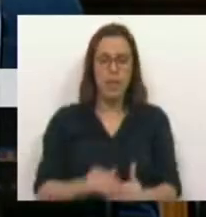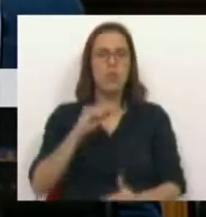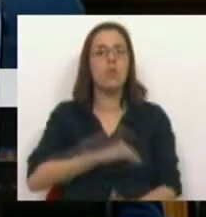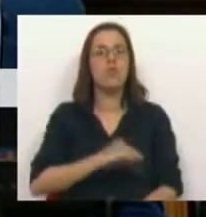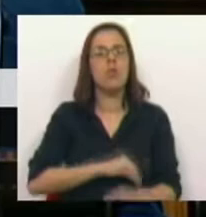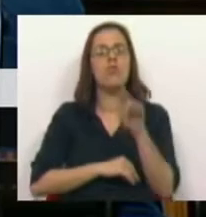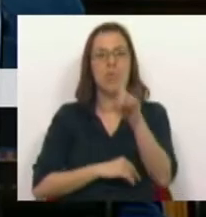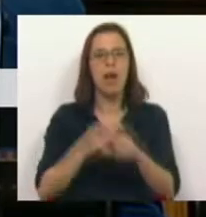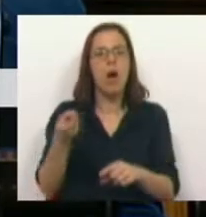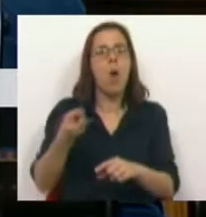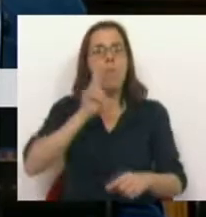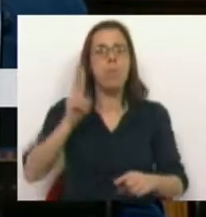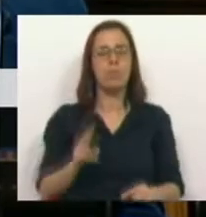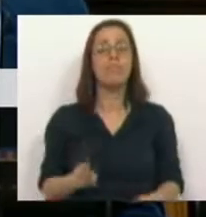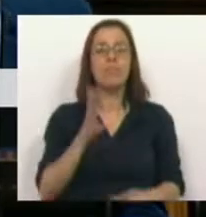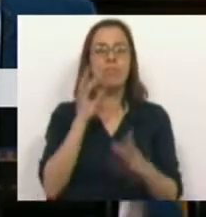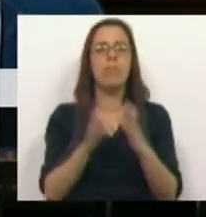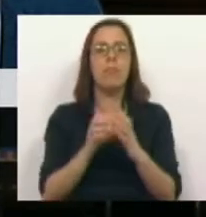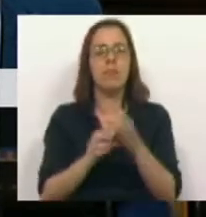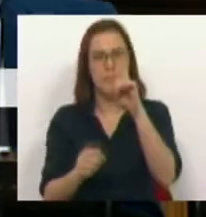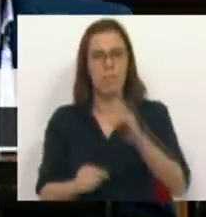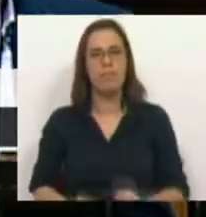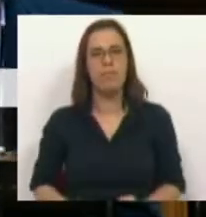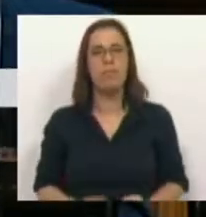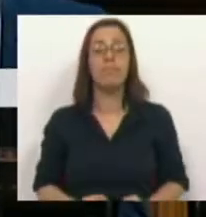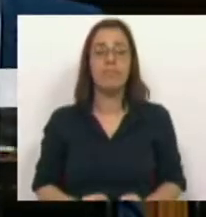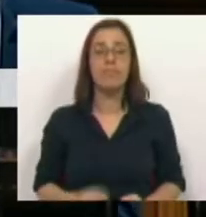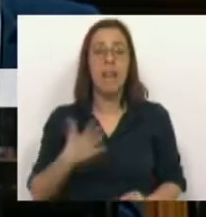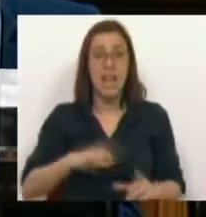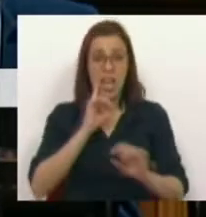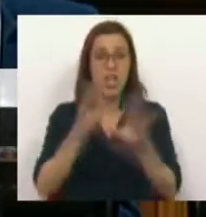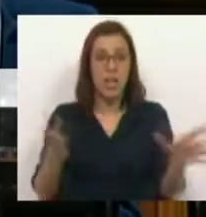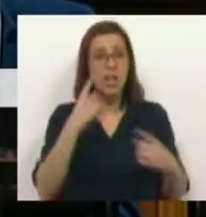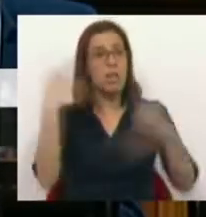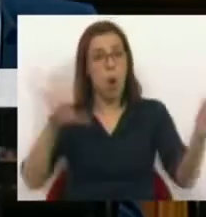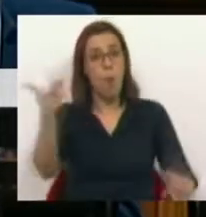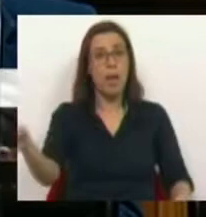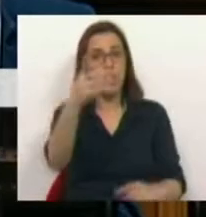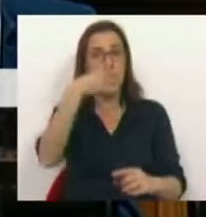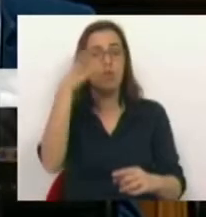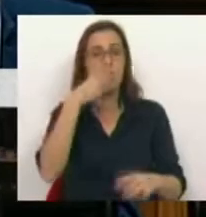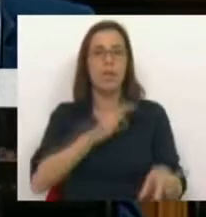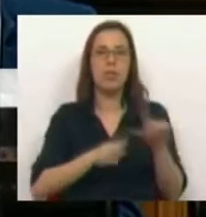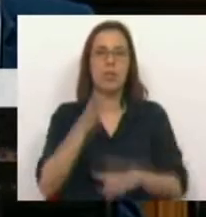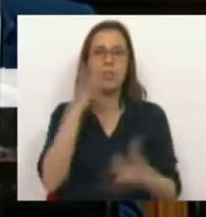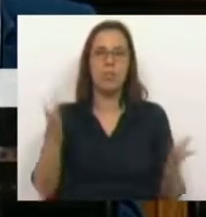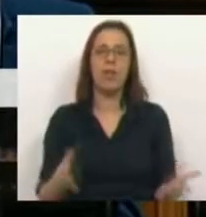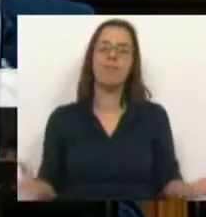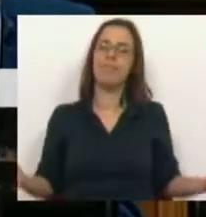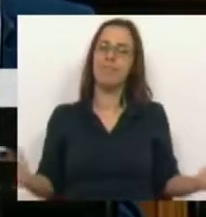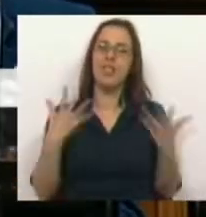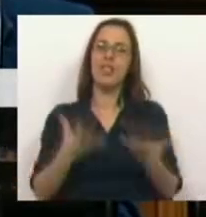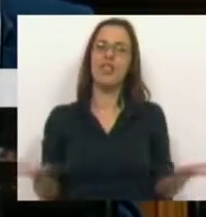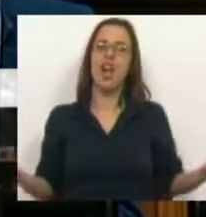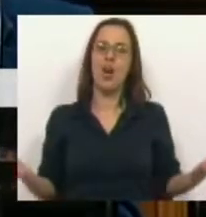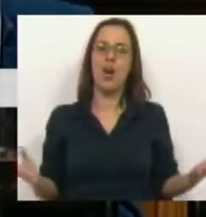os salários aos administradores da Caixa Geral de Depósitos. Quero esclarecer o país sobre isso, Sr. Deputado. Mas já